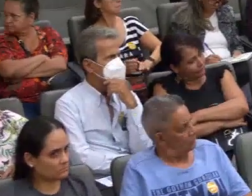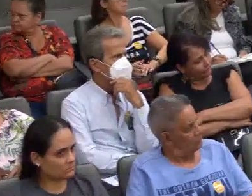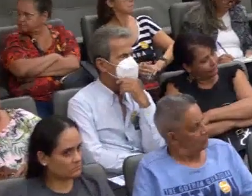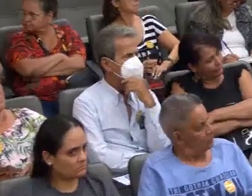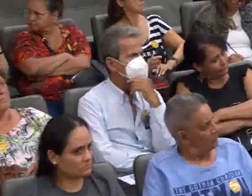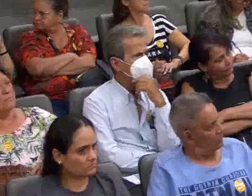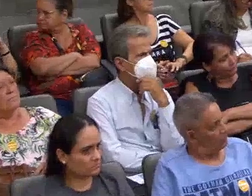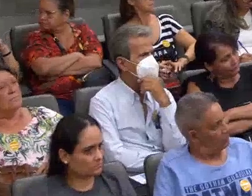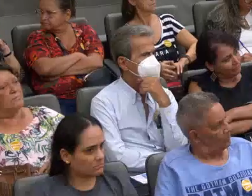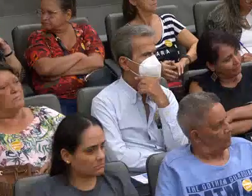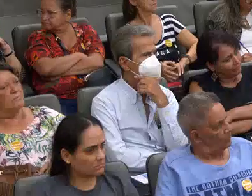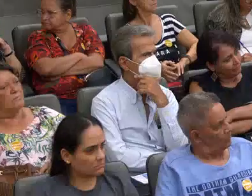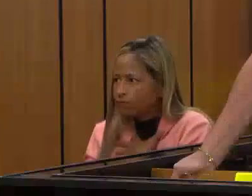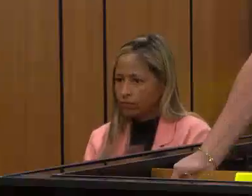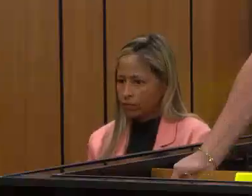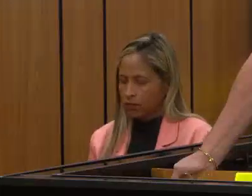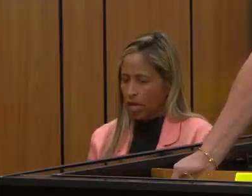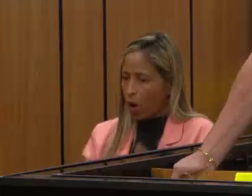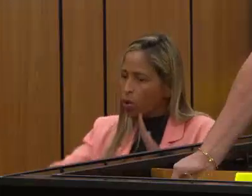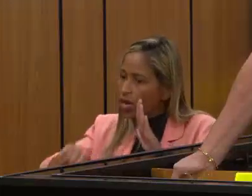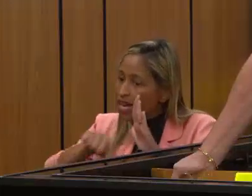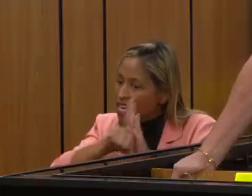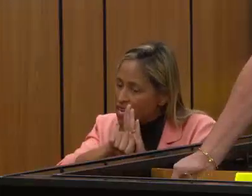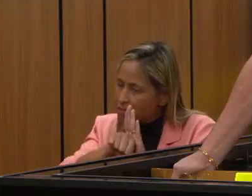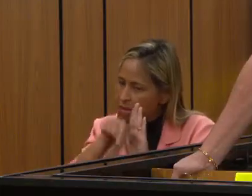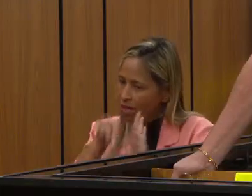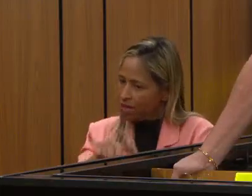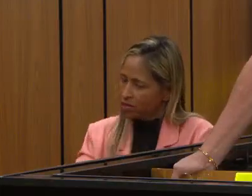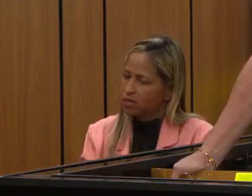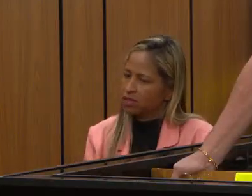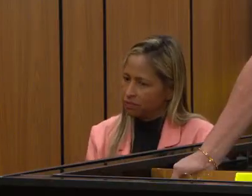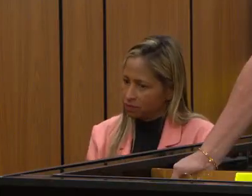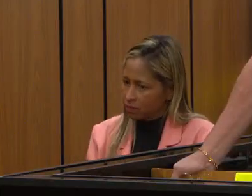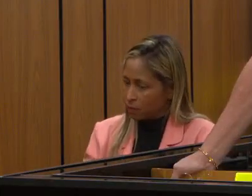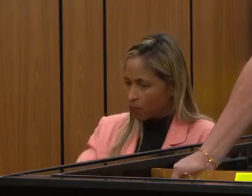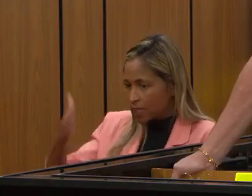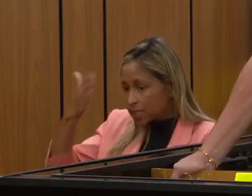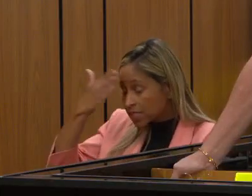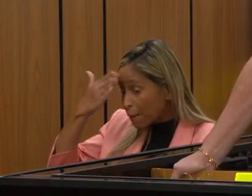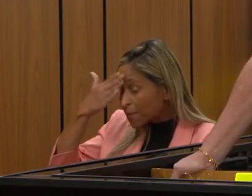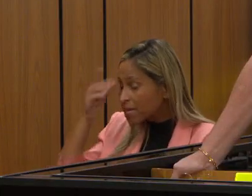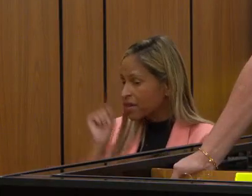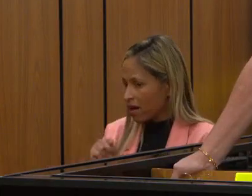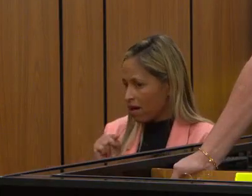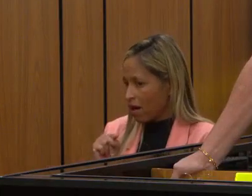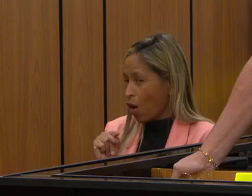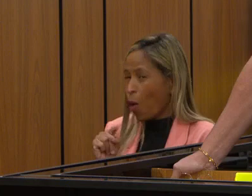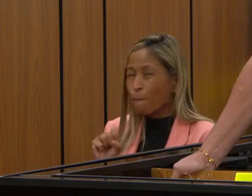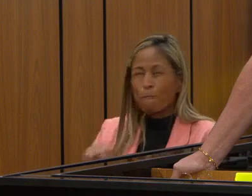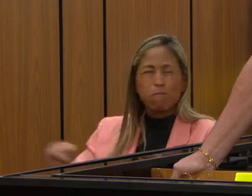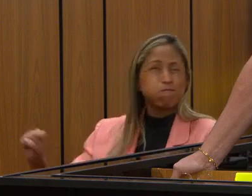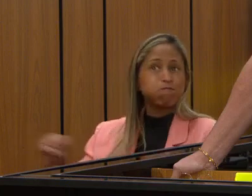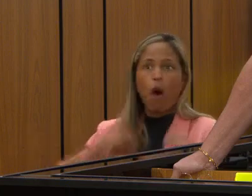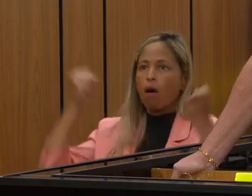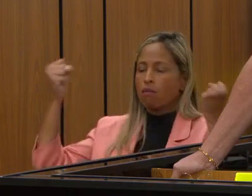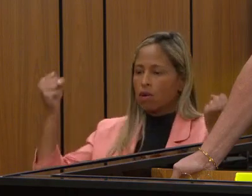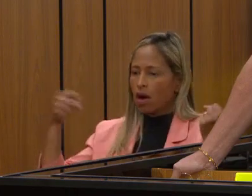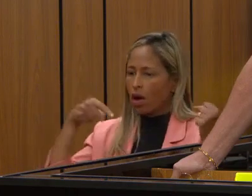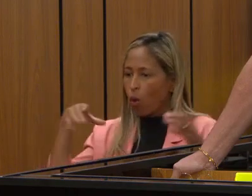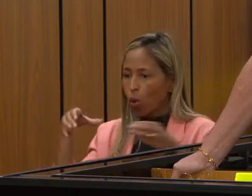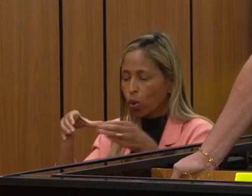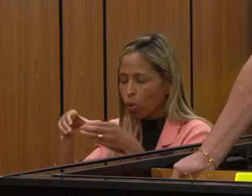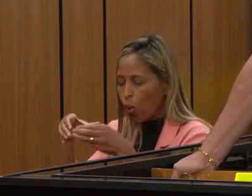mas isso foi um crime eles cometeram um crime com a gente ele sabiam a minha indignação é essa porque ele